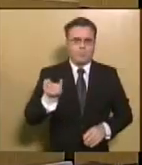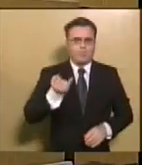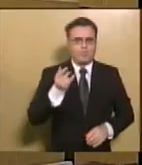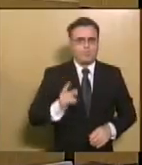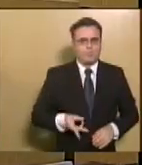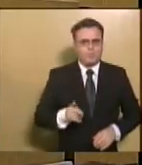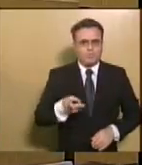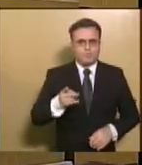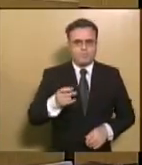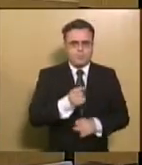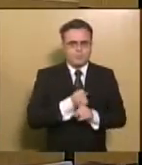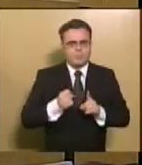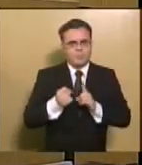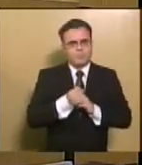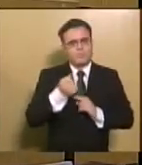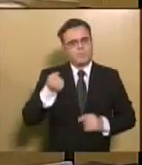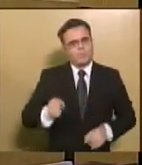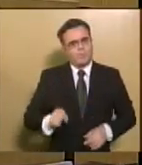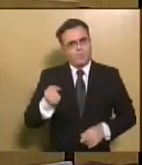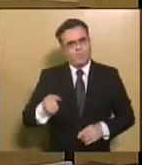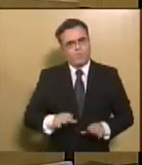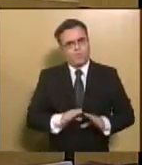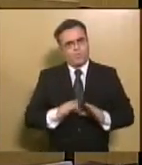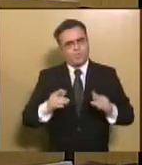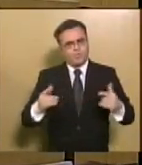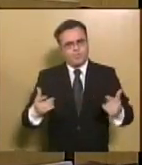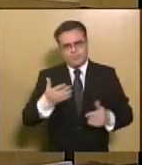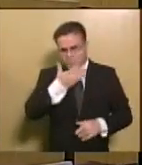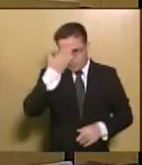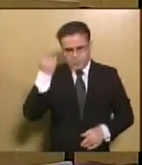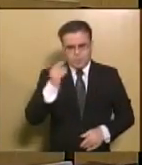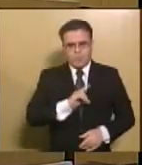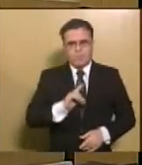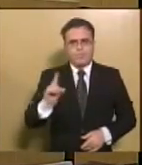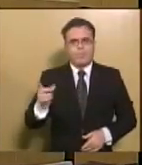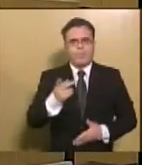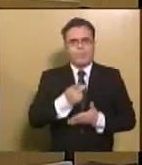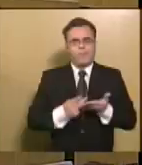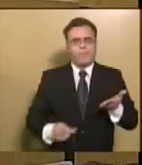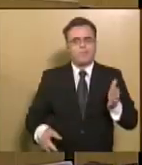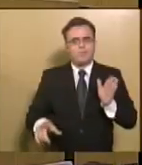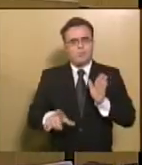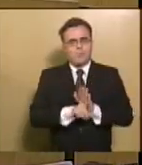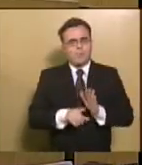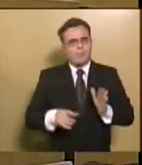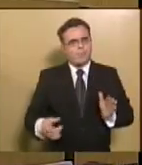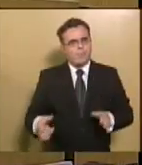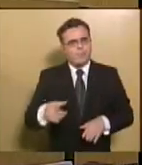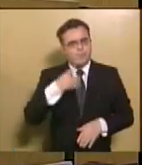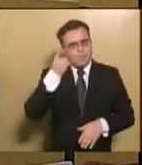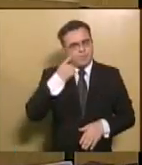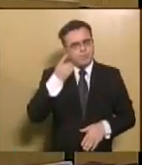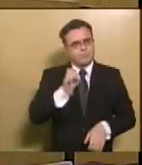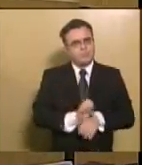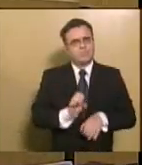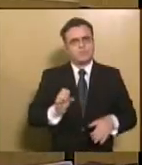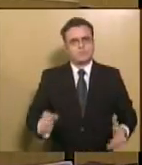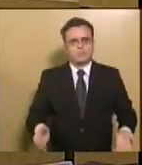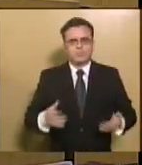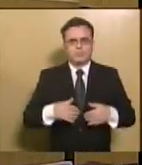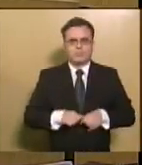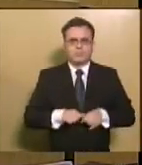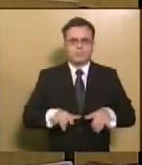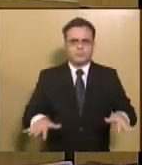para a sociedade sergipana. Lógico, não esquecendo dos projetos de lei também dos deputados estaduais que tramitam